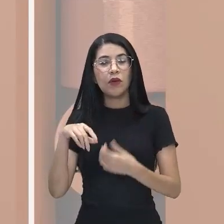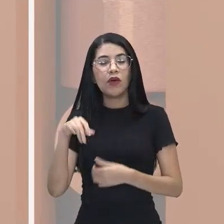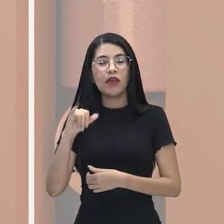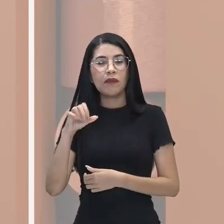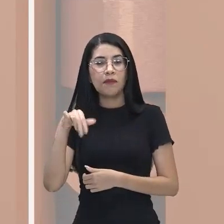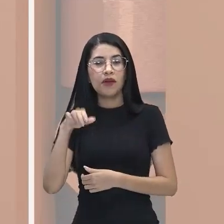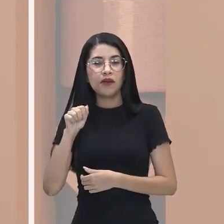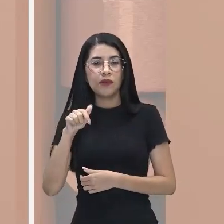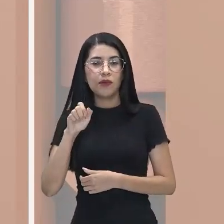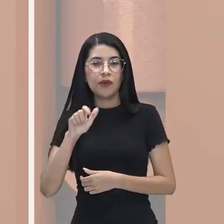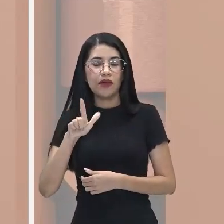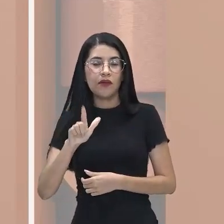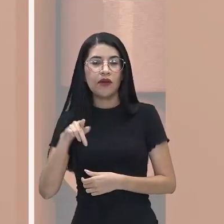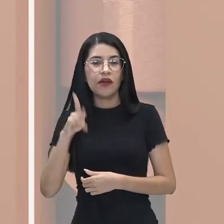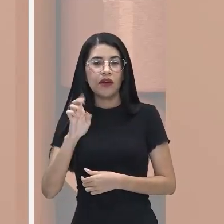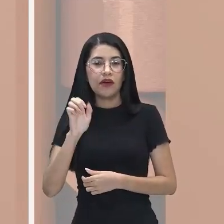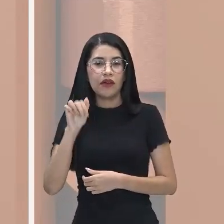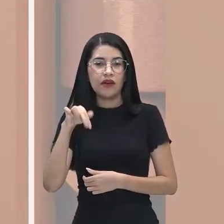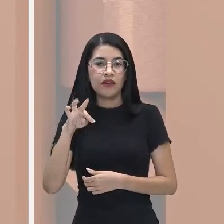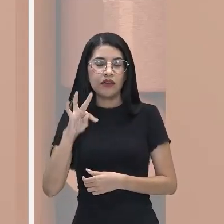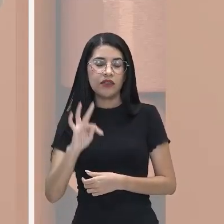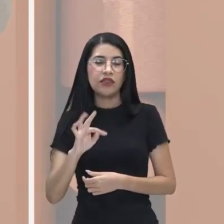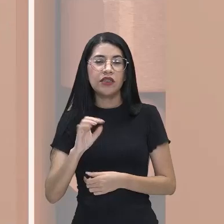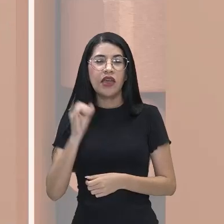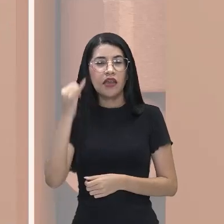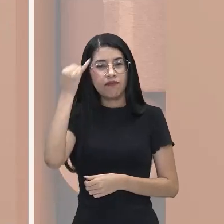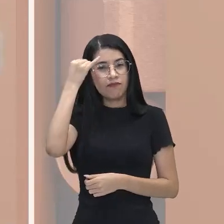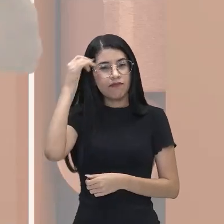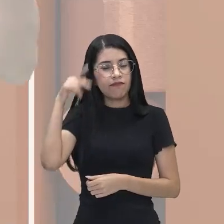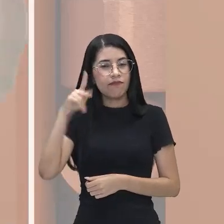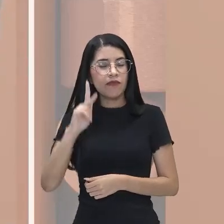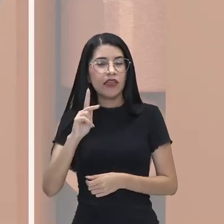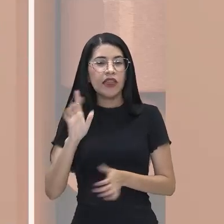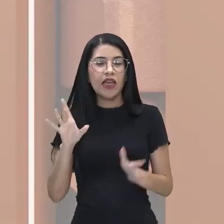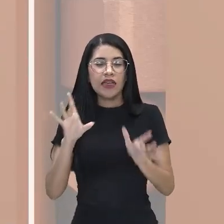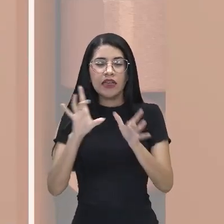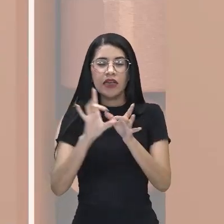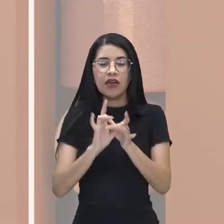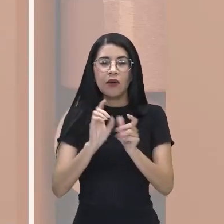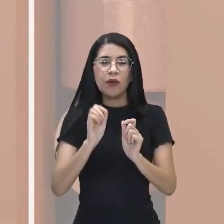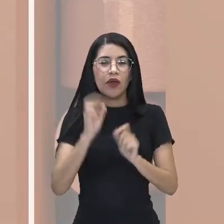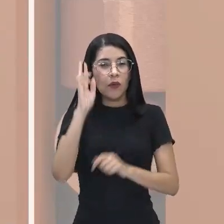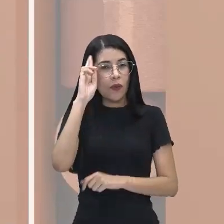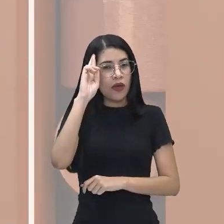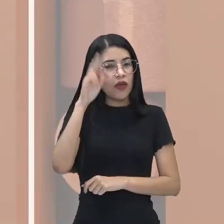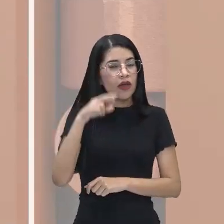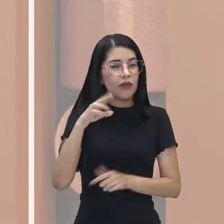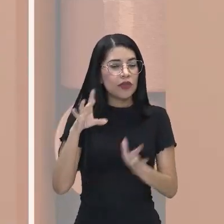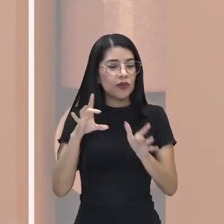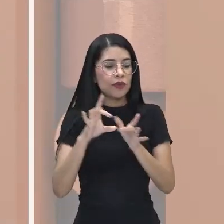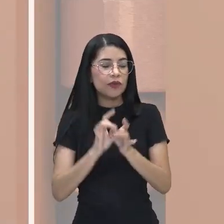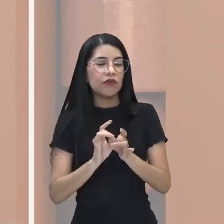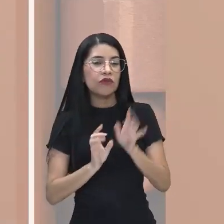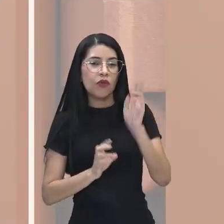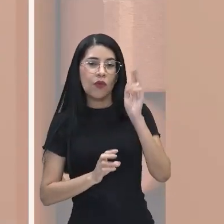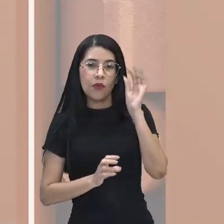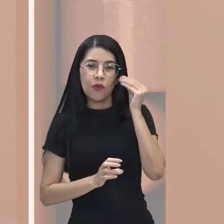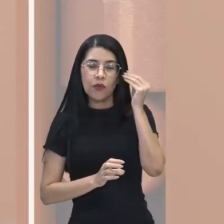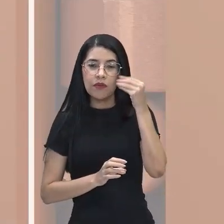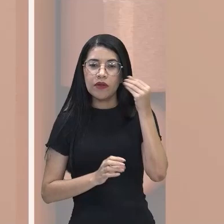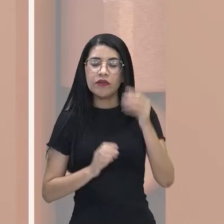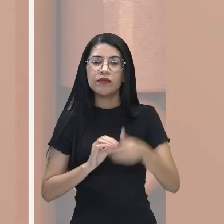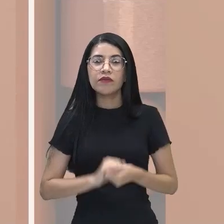né, tentando uma integração entre racionalismo e empirismo. E